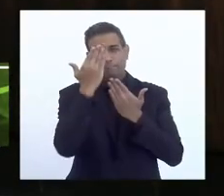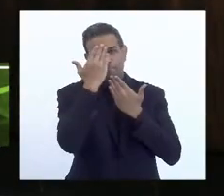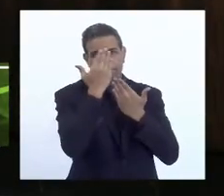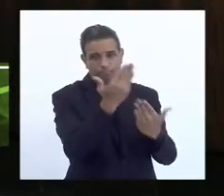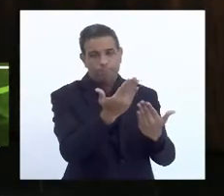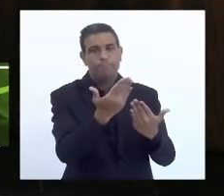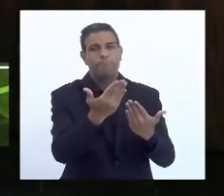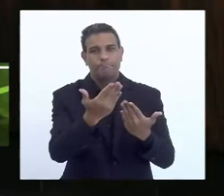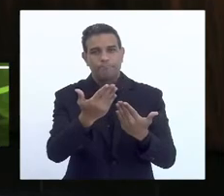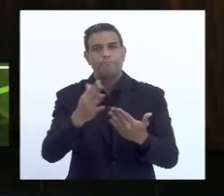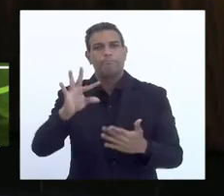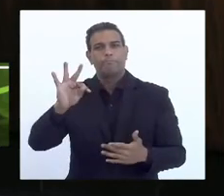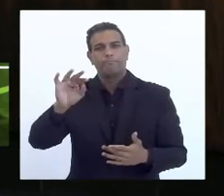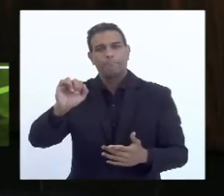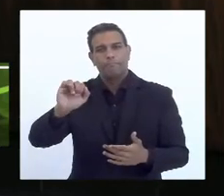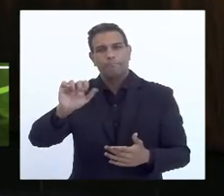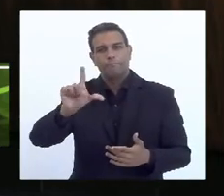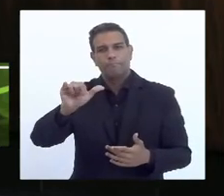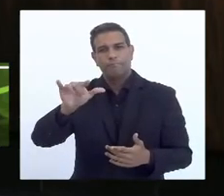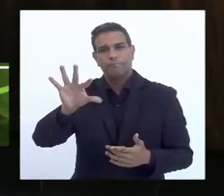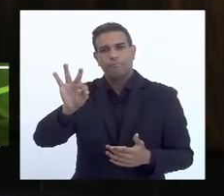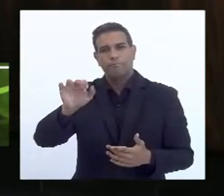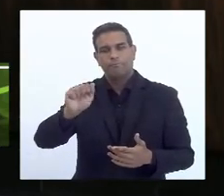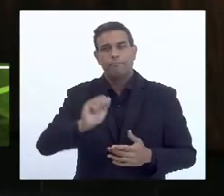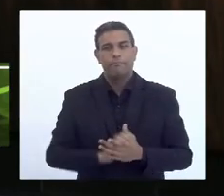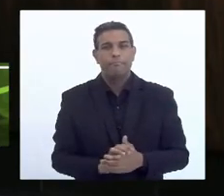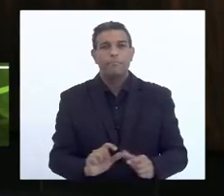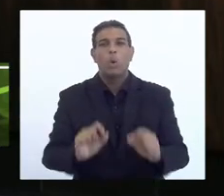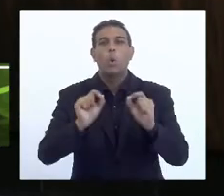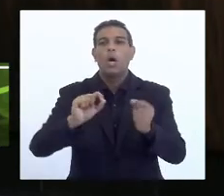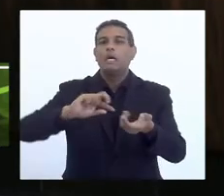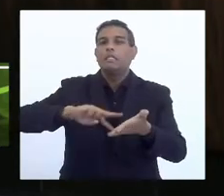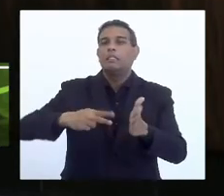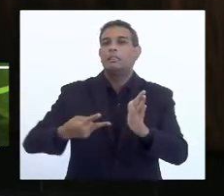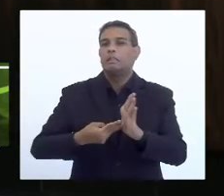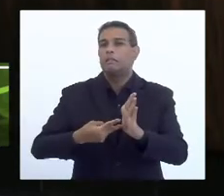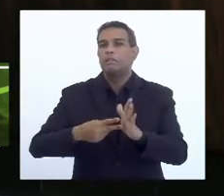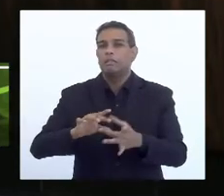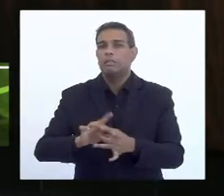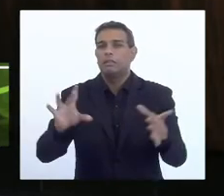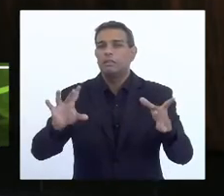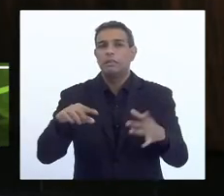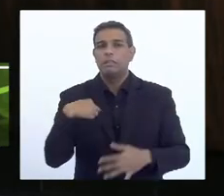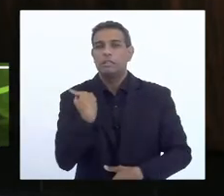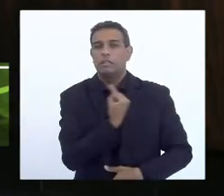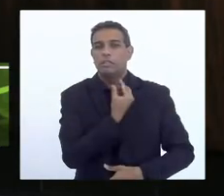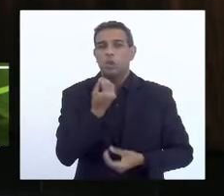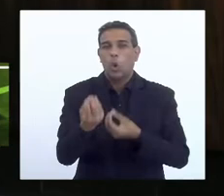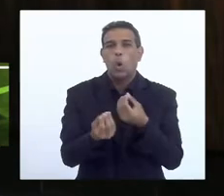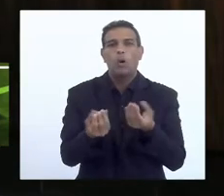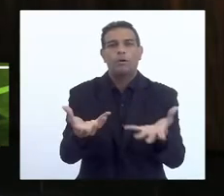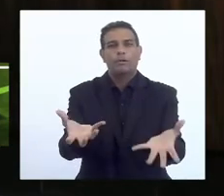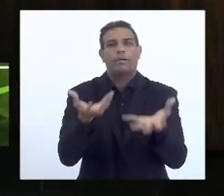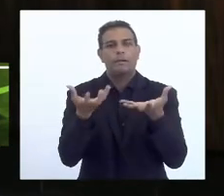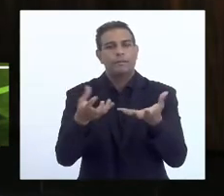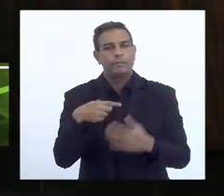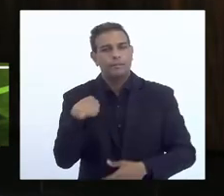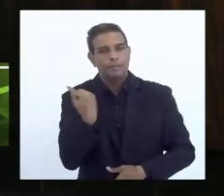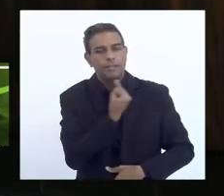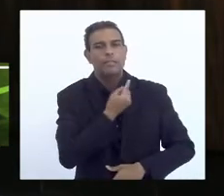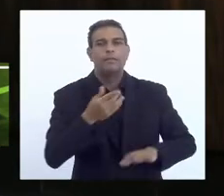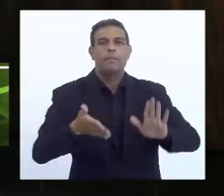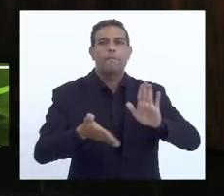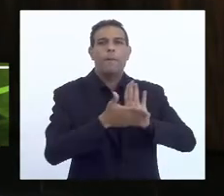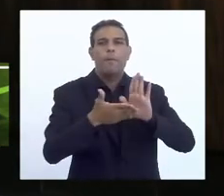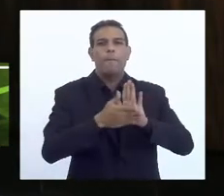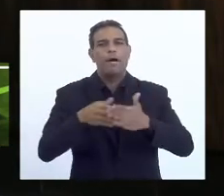Obrigada, Talíria Petrone. E se não é democracia, não é a democracia que nós queremos